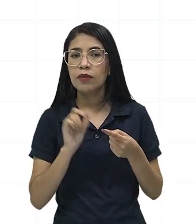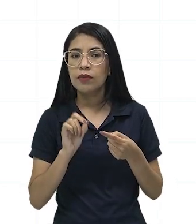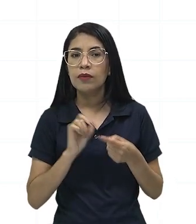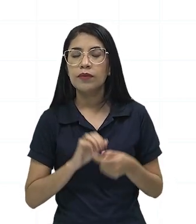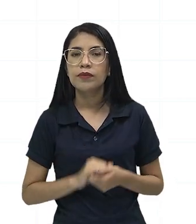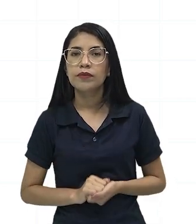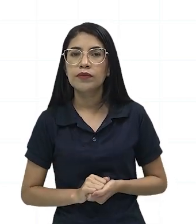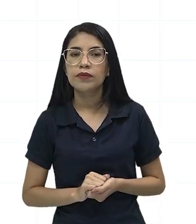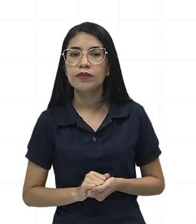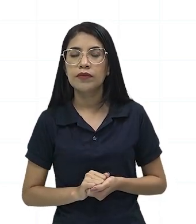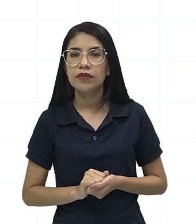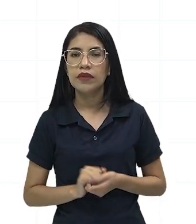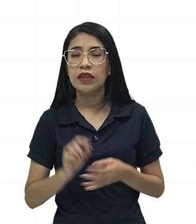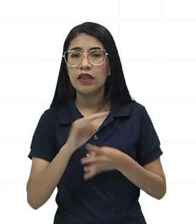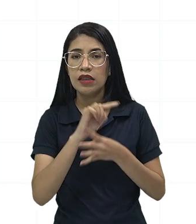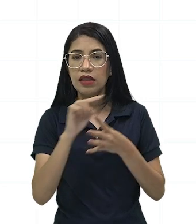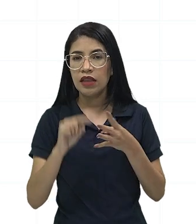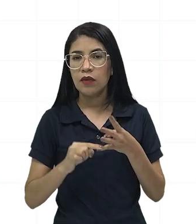catáfora,